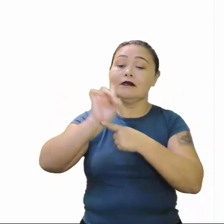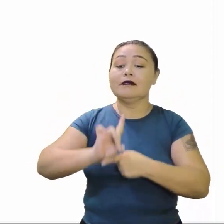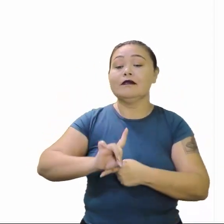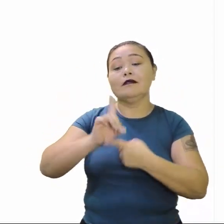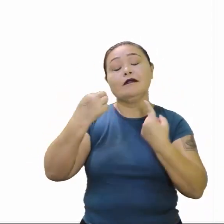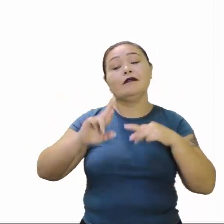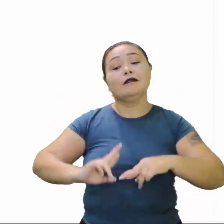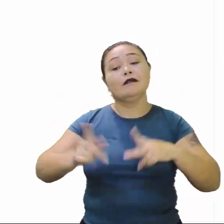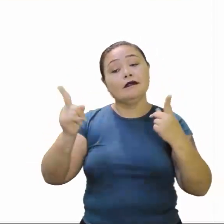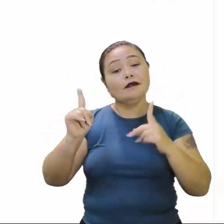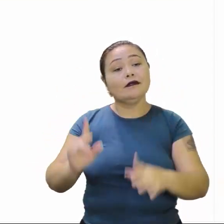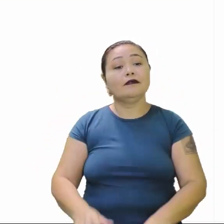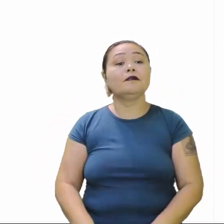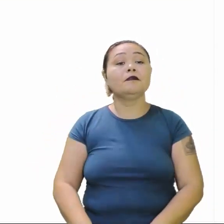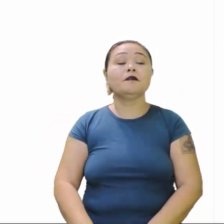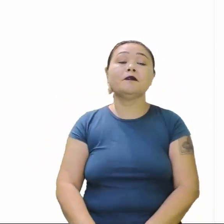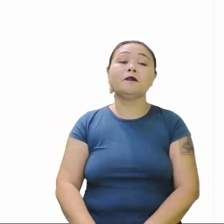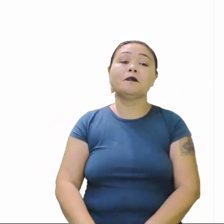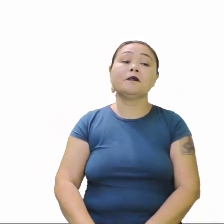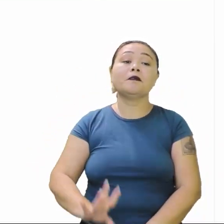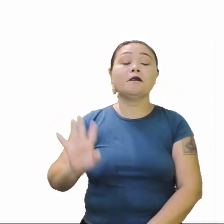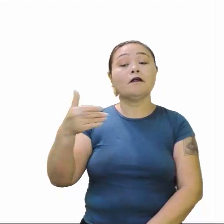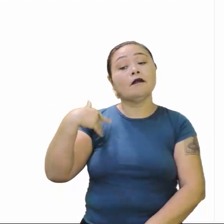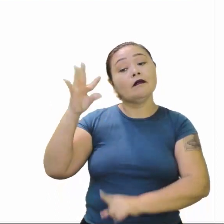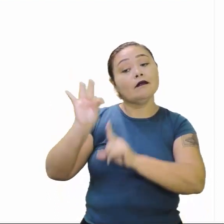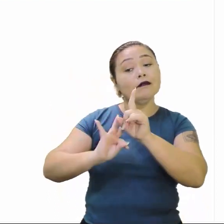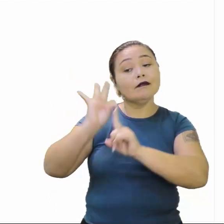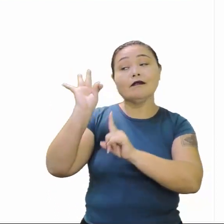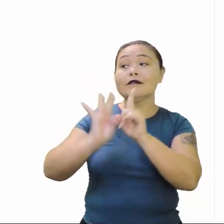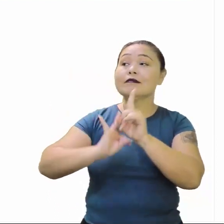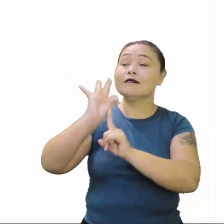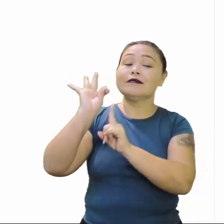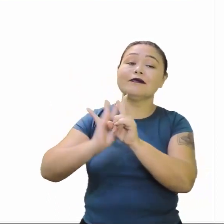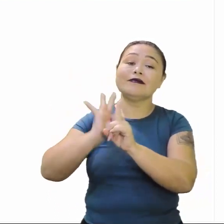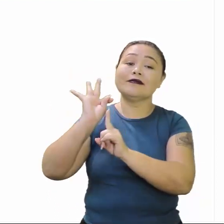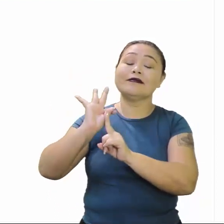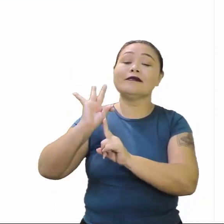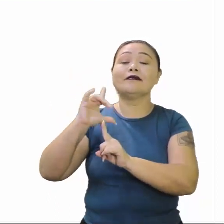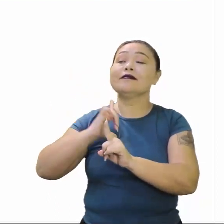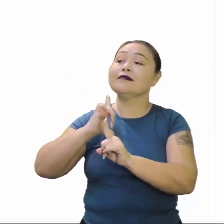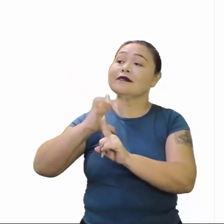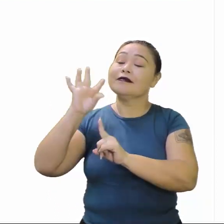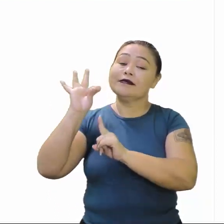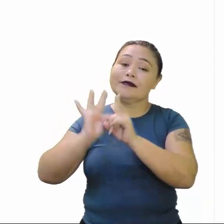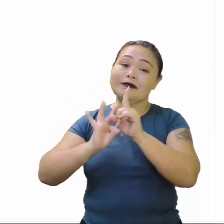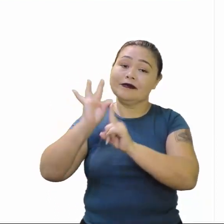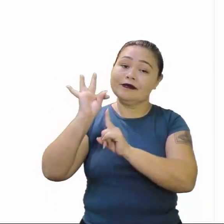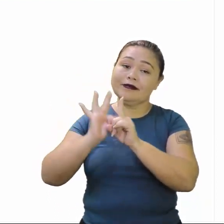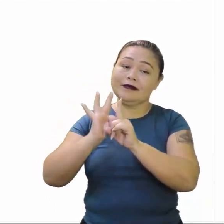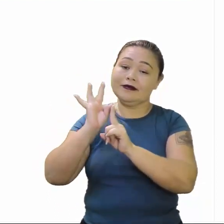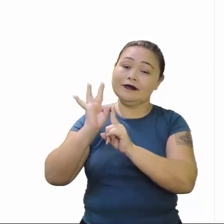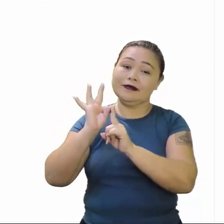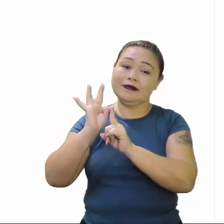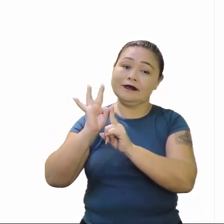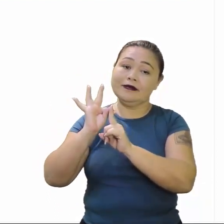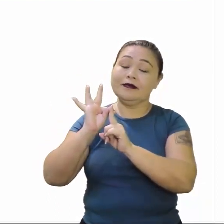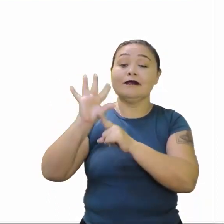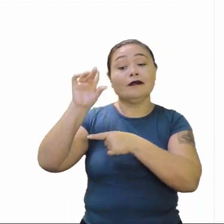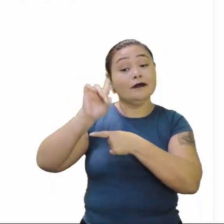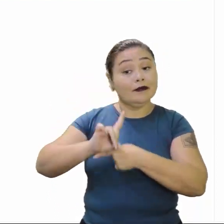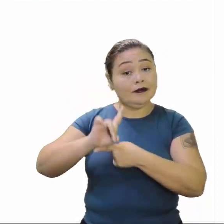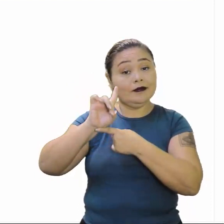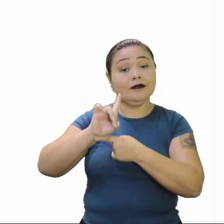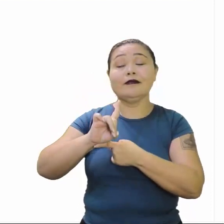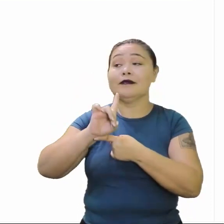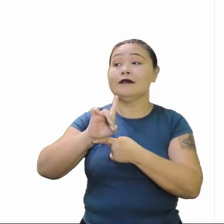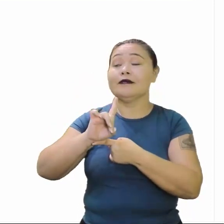densidades diferentes. Com relação à temperatura, nós vimos também que a